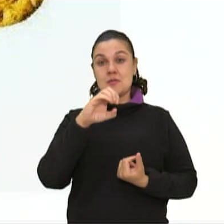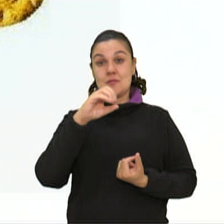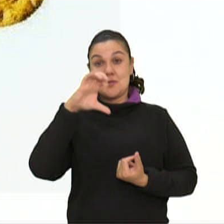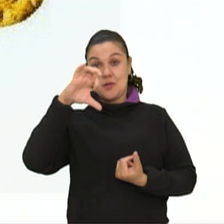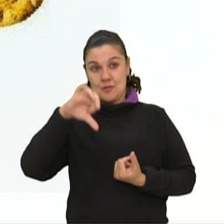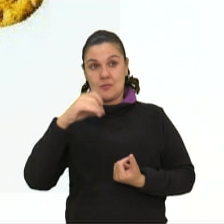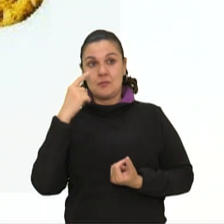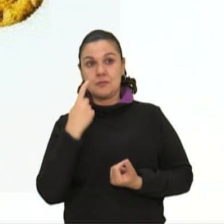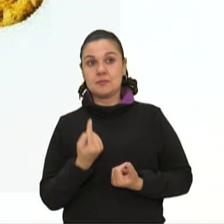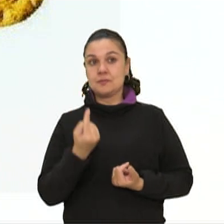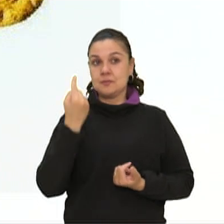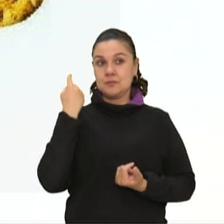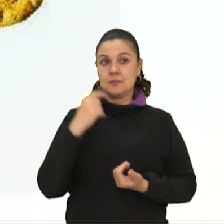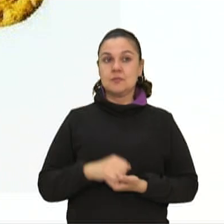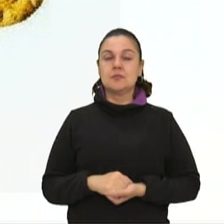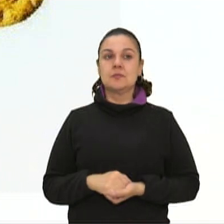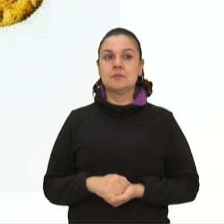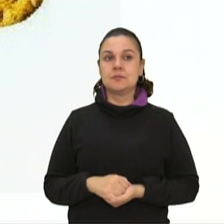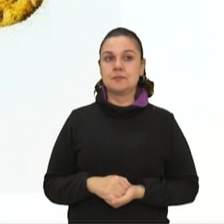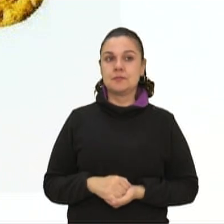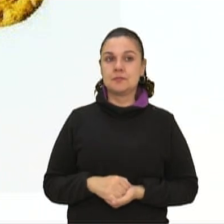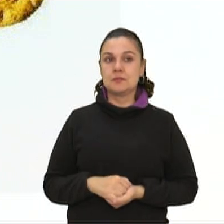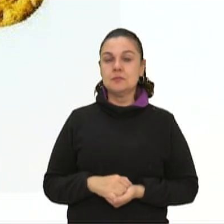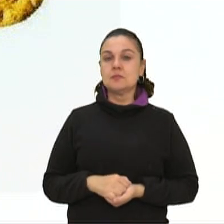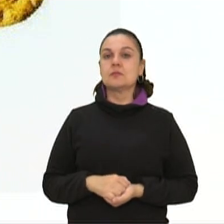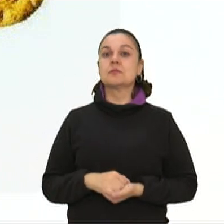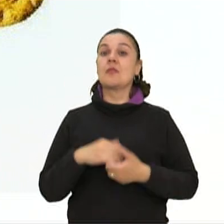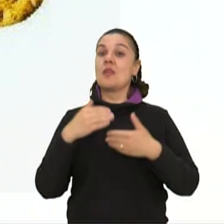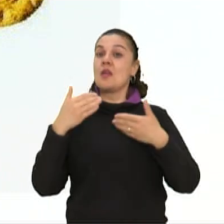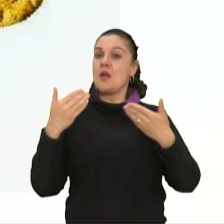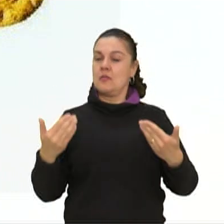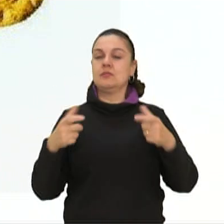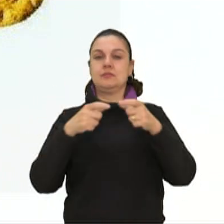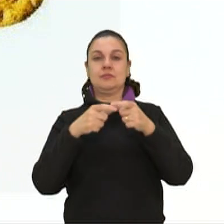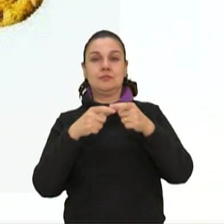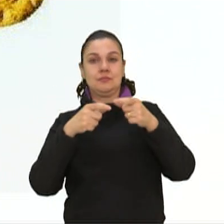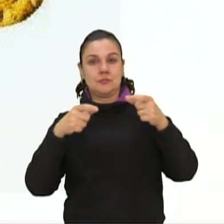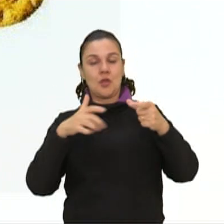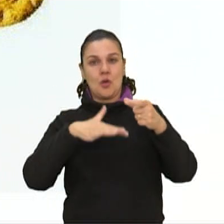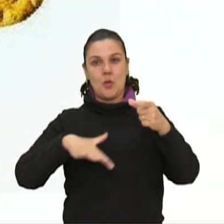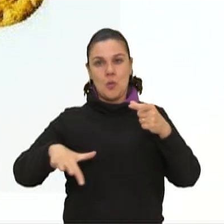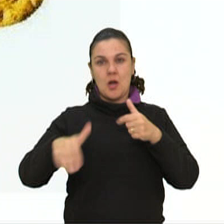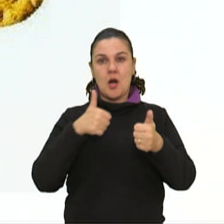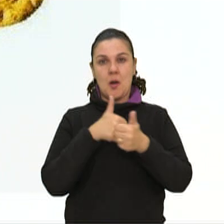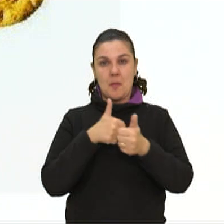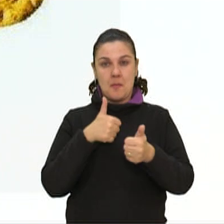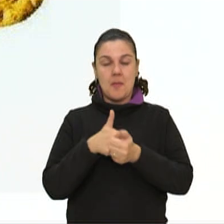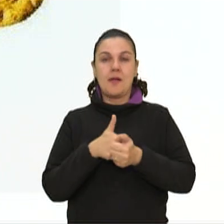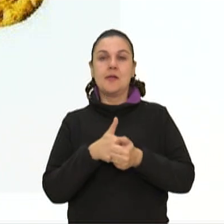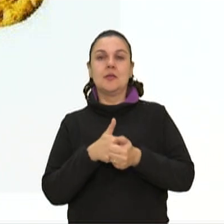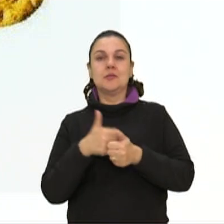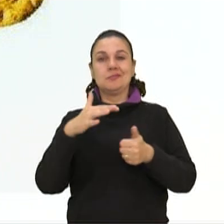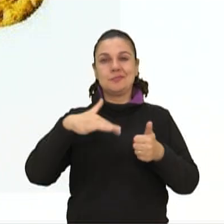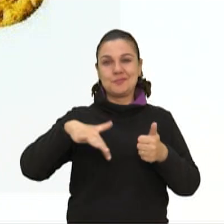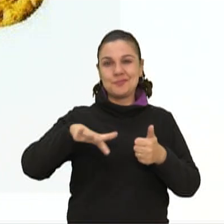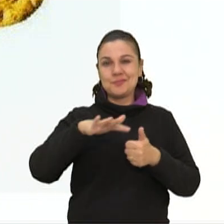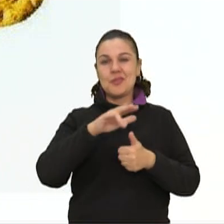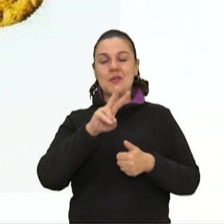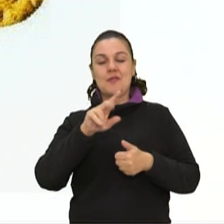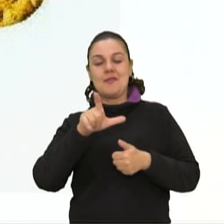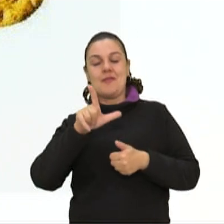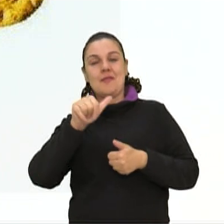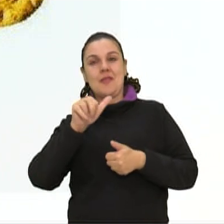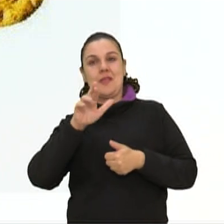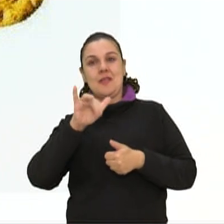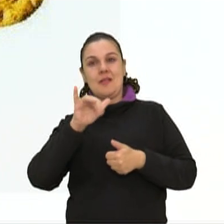1809. É a fundição do Cerro, uma vila próxima ali de Vila Rica, próxima da